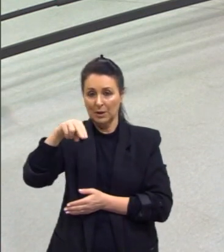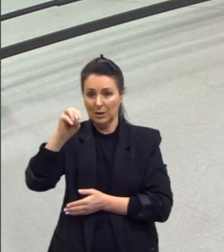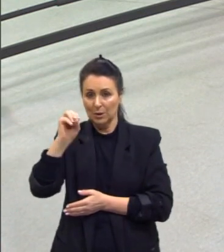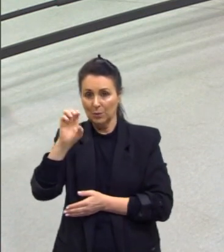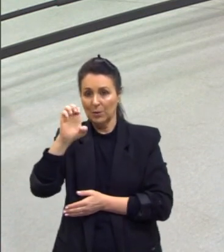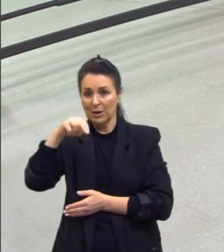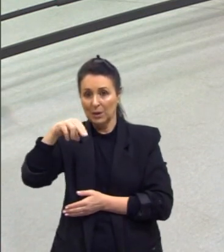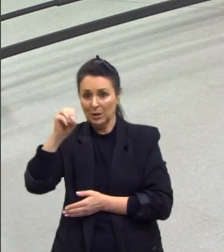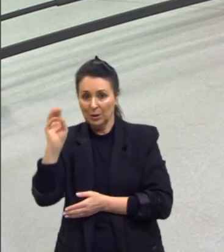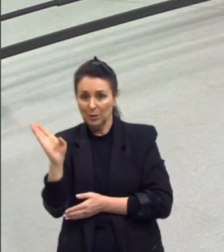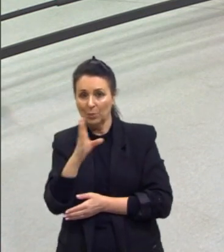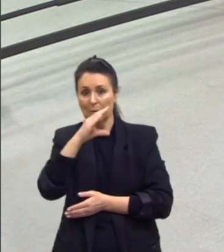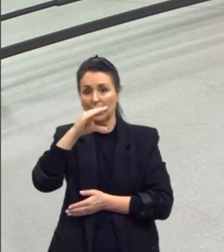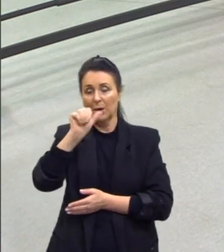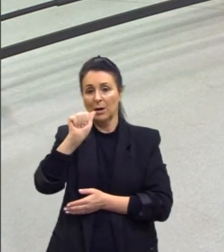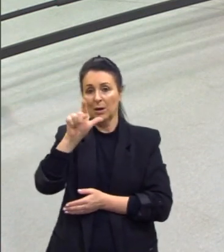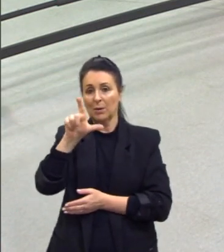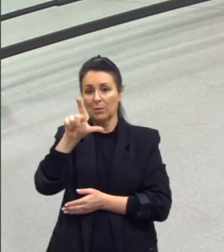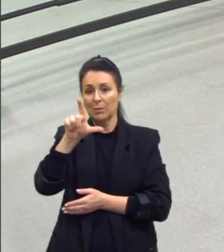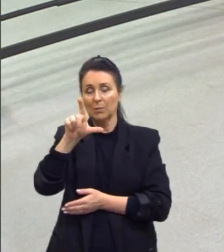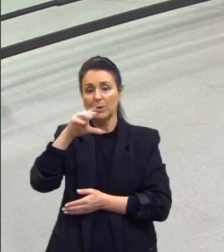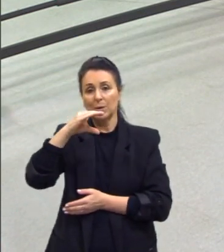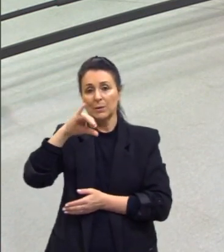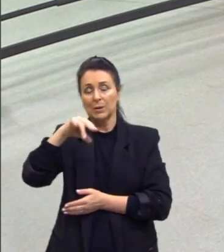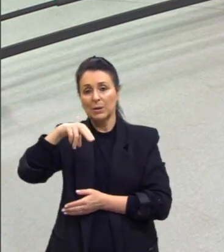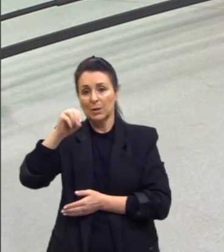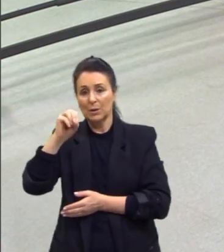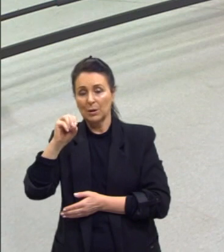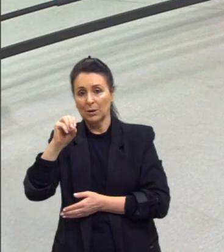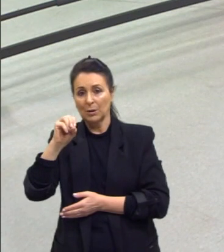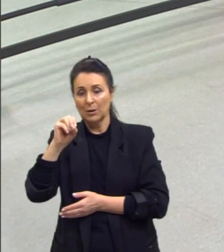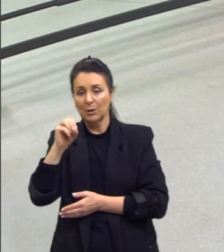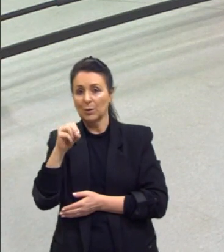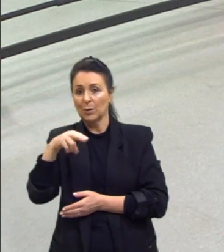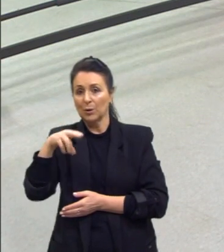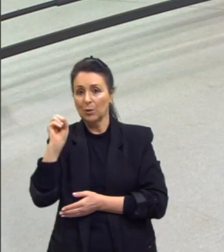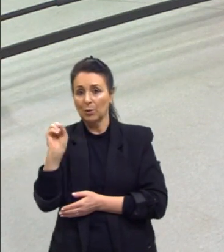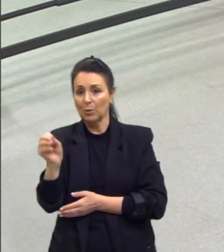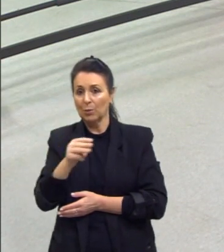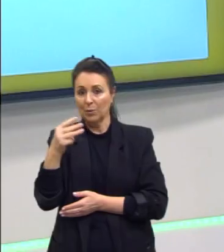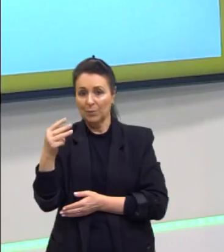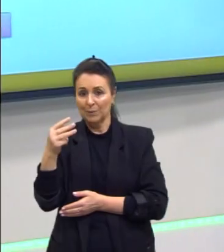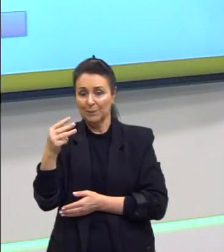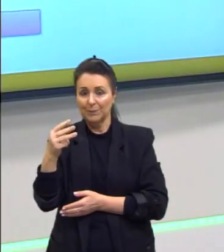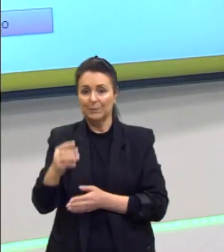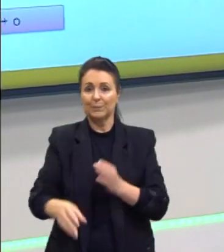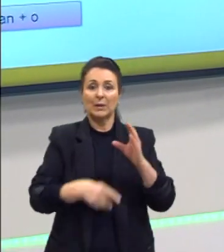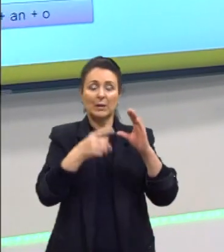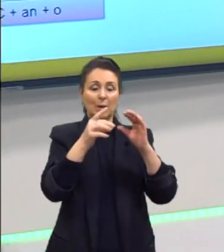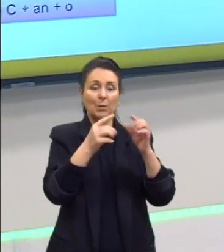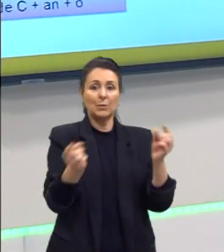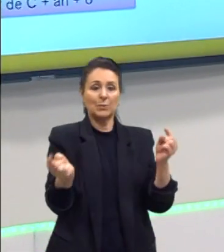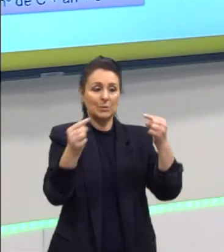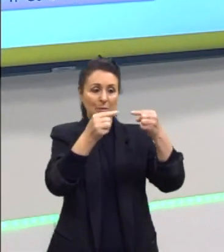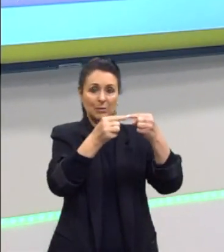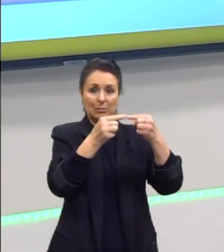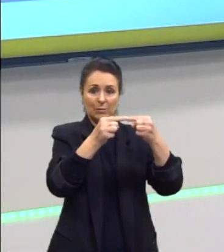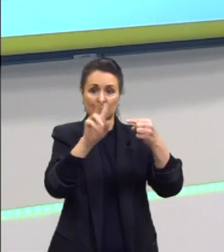em Então significa que nos alcanos eu só tenho ligações simples é uma cadeia carbônica de